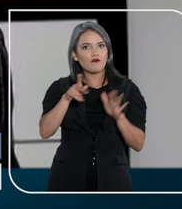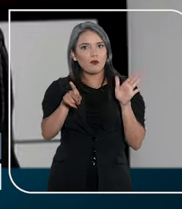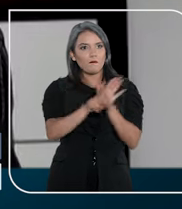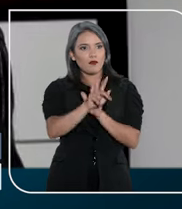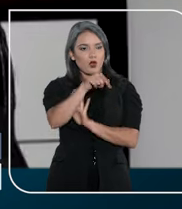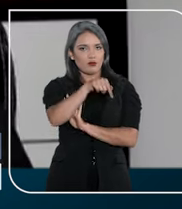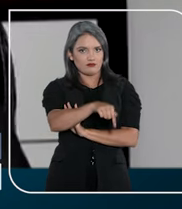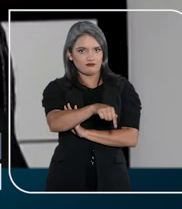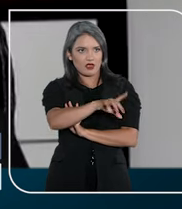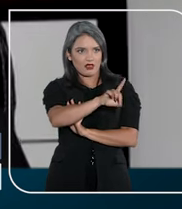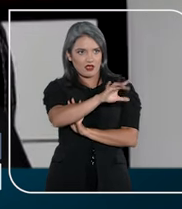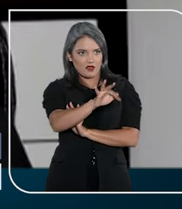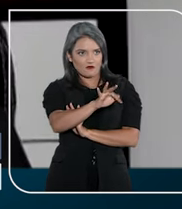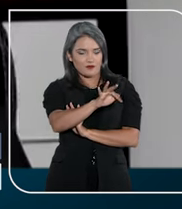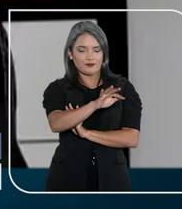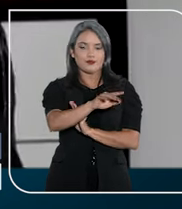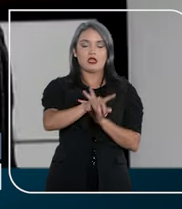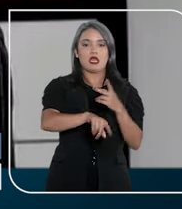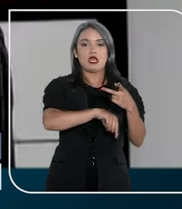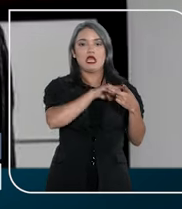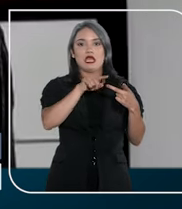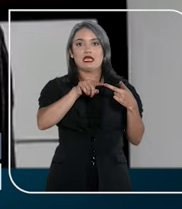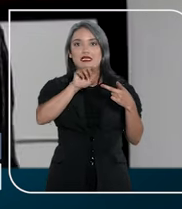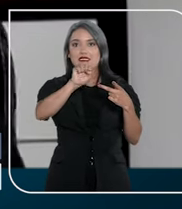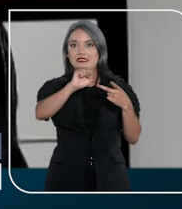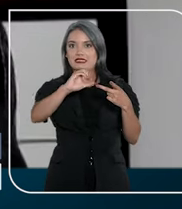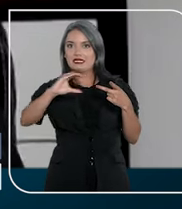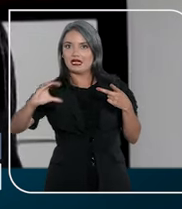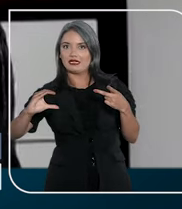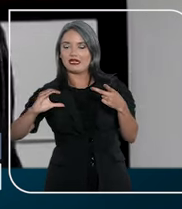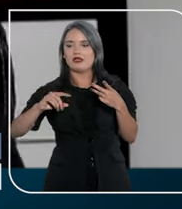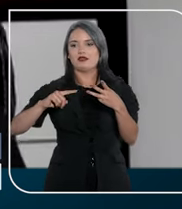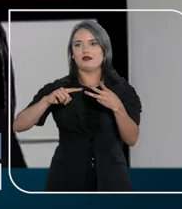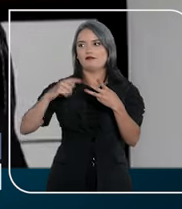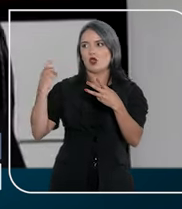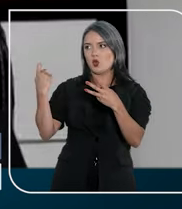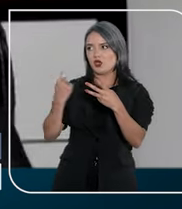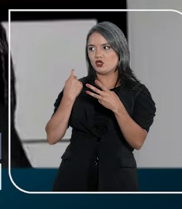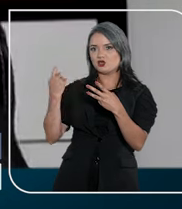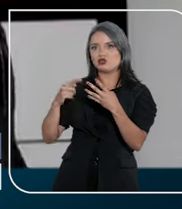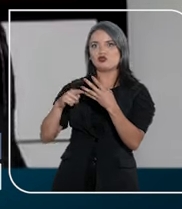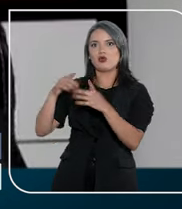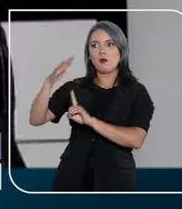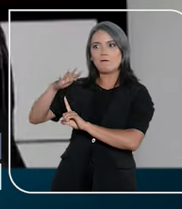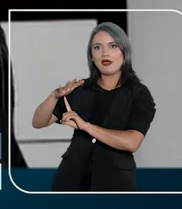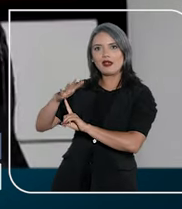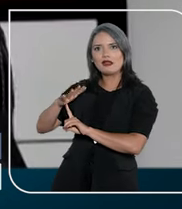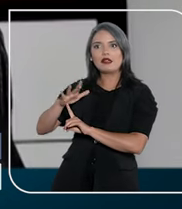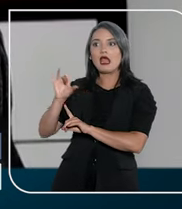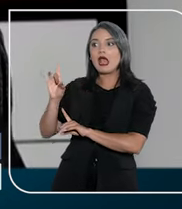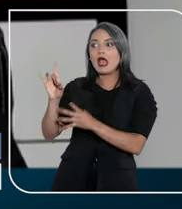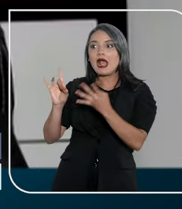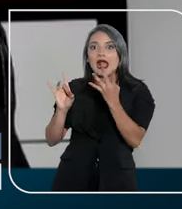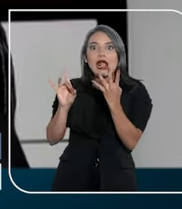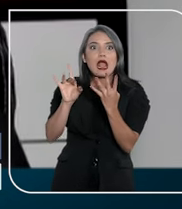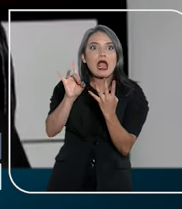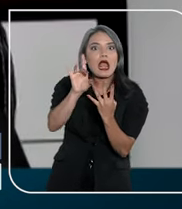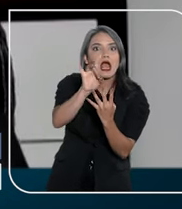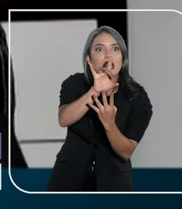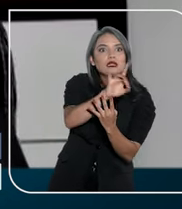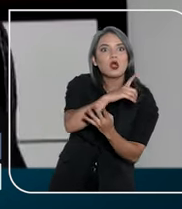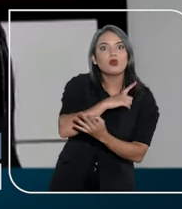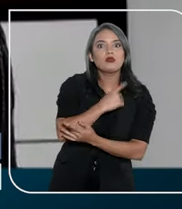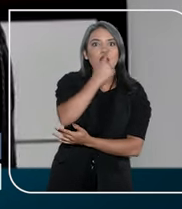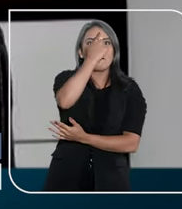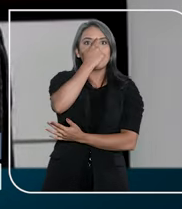Militar. Polícia Militar de Santa Catarina também. Do Rio Grande do Sul, do Paraná, PRF, PF. Cada